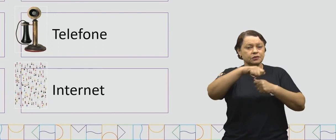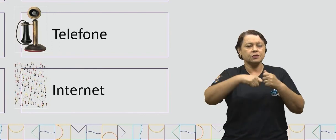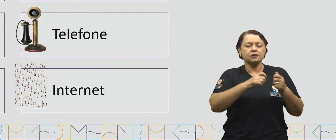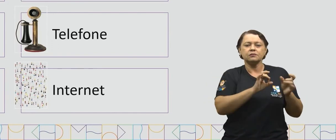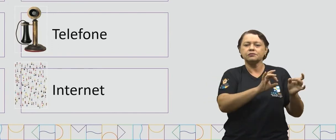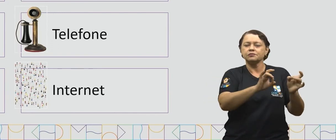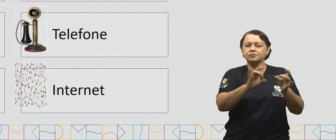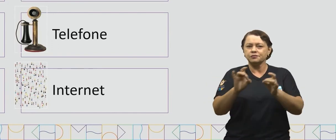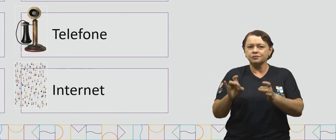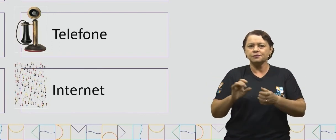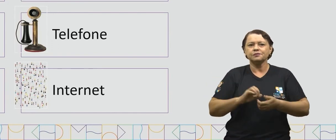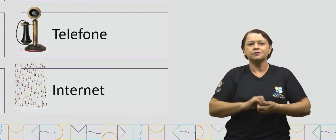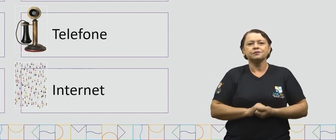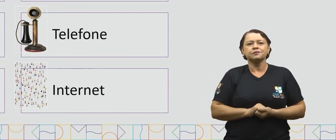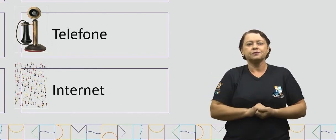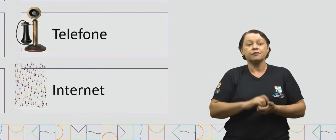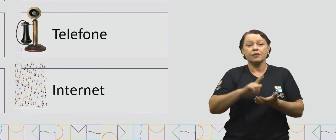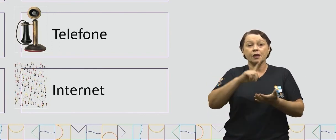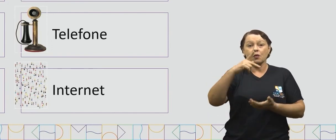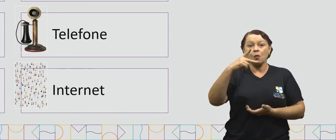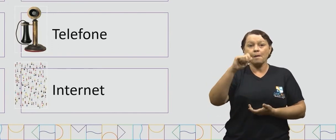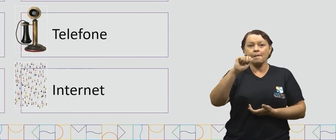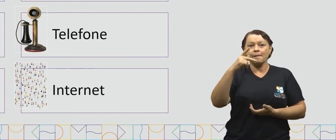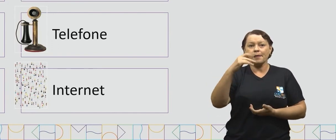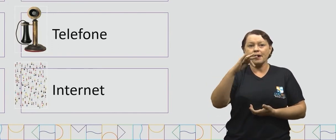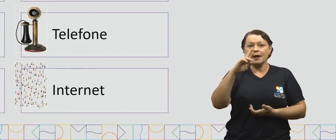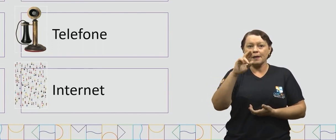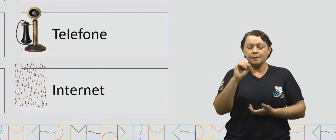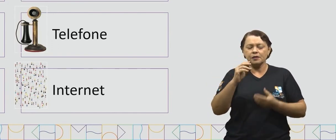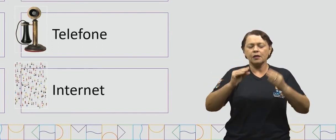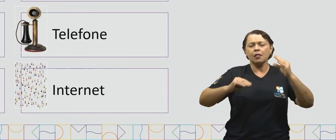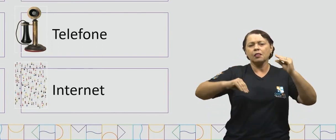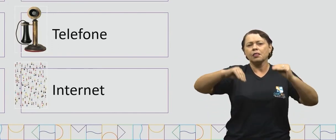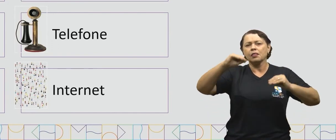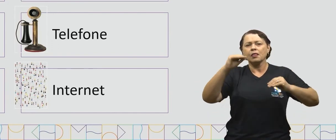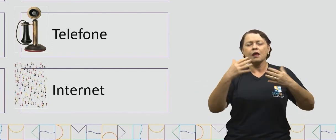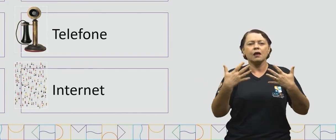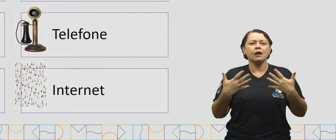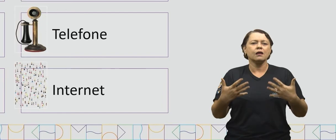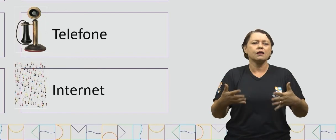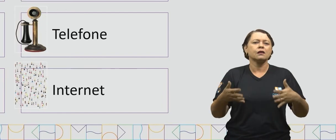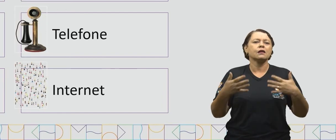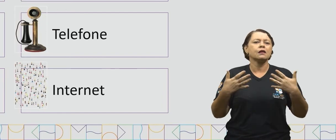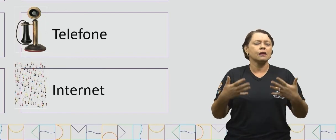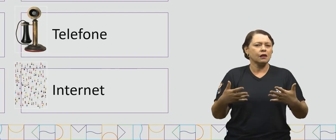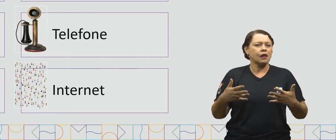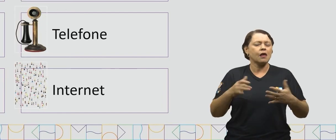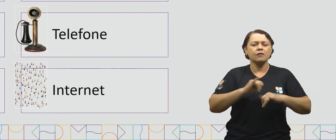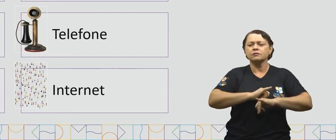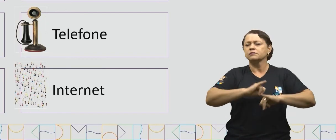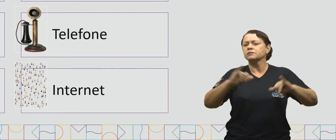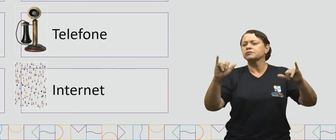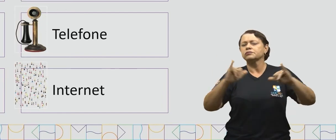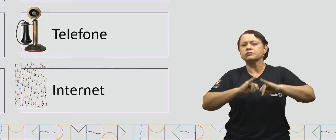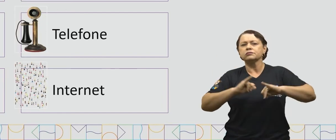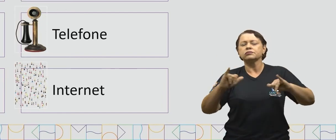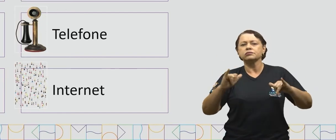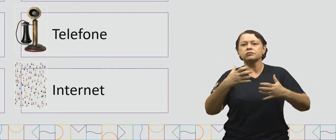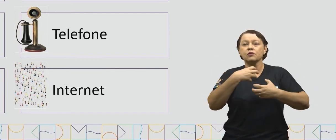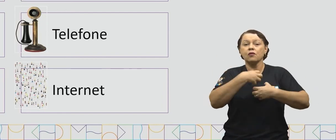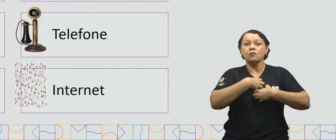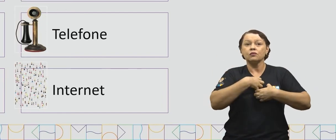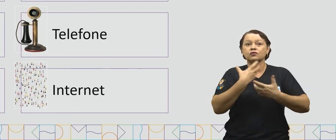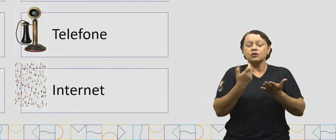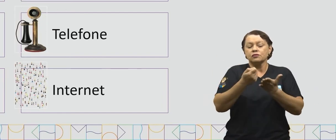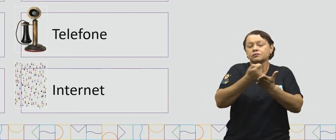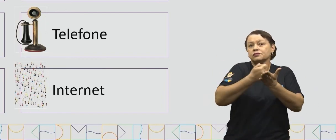e transações comerciais. O papiro, que por ser flexível e leve, foi bastante difundido como forma de